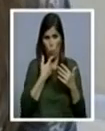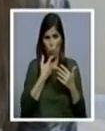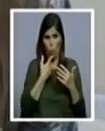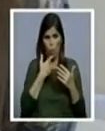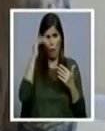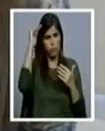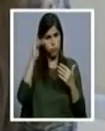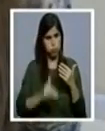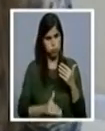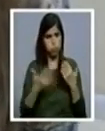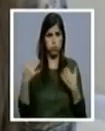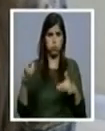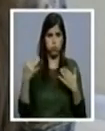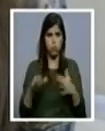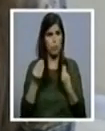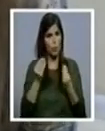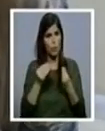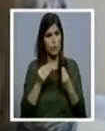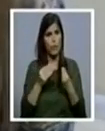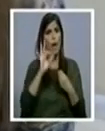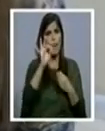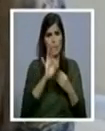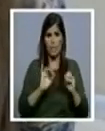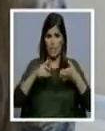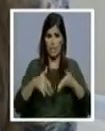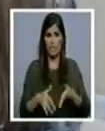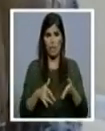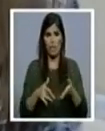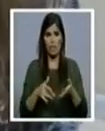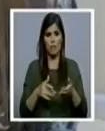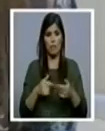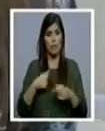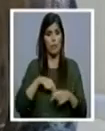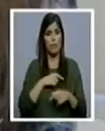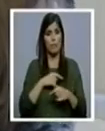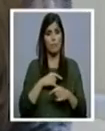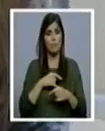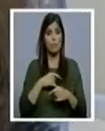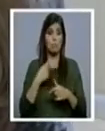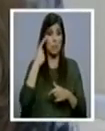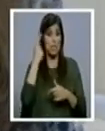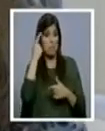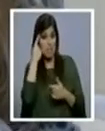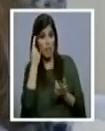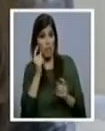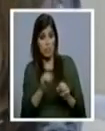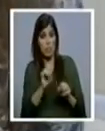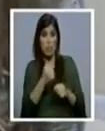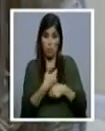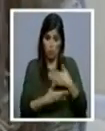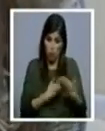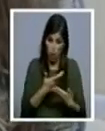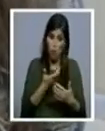diminuir em quantidades muito significativas a concentração inicial. Não esperávamos ou tínhamos expectativa